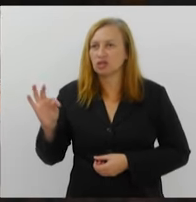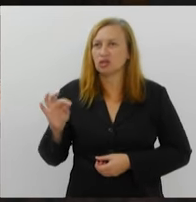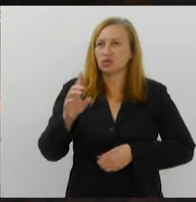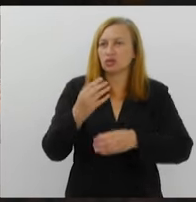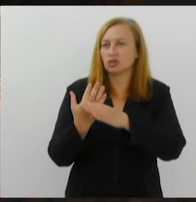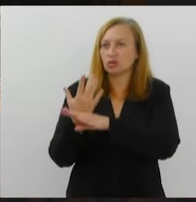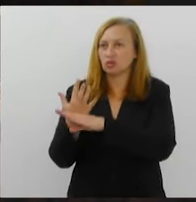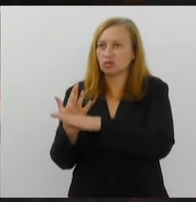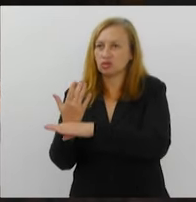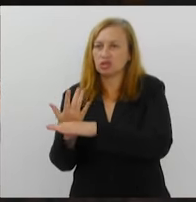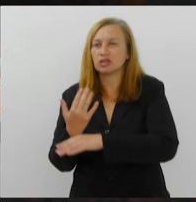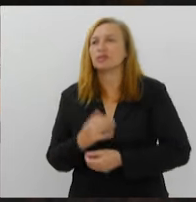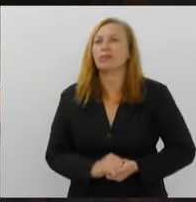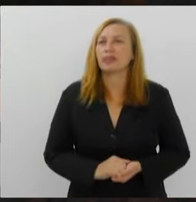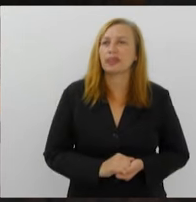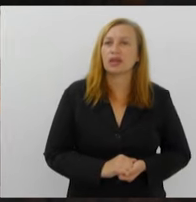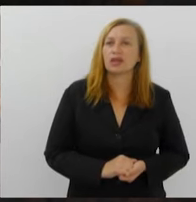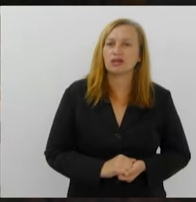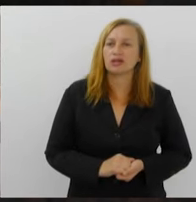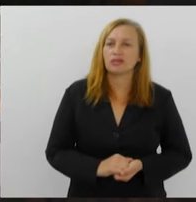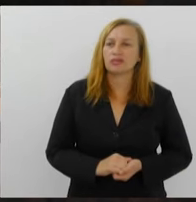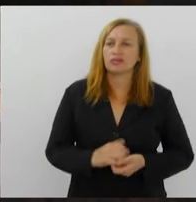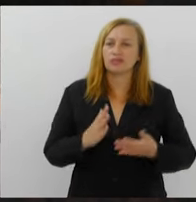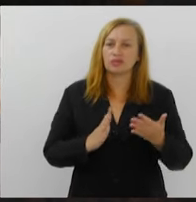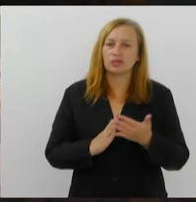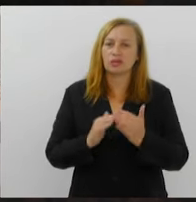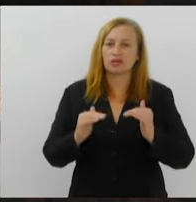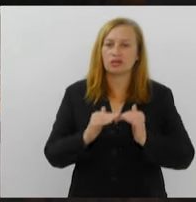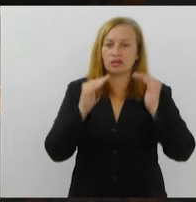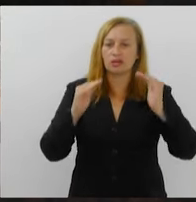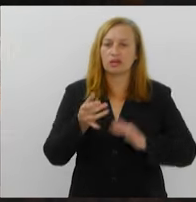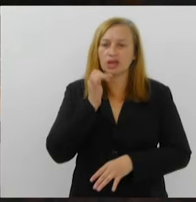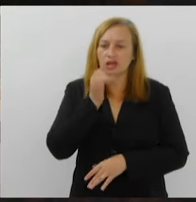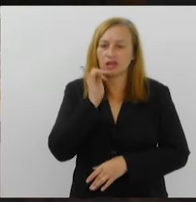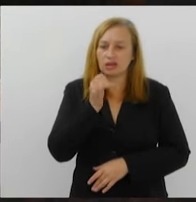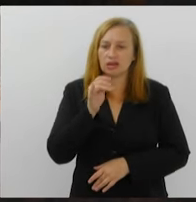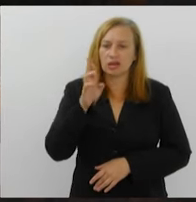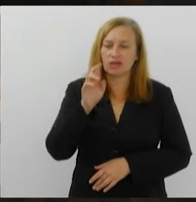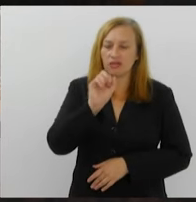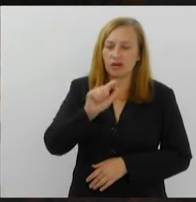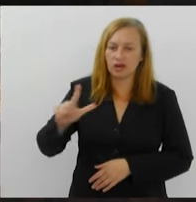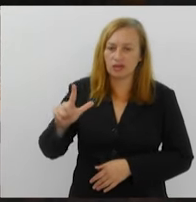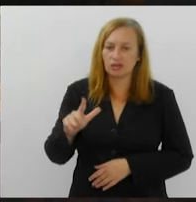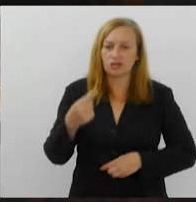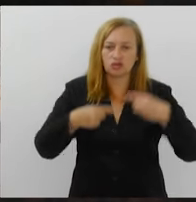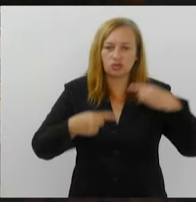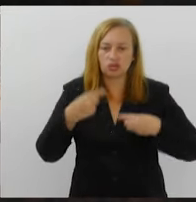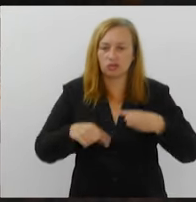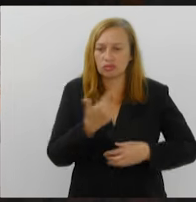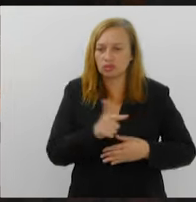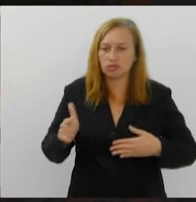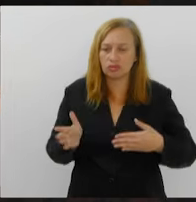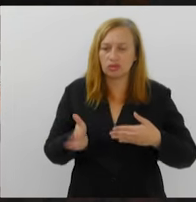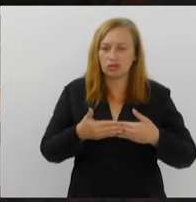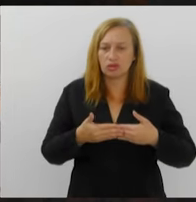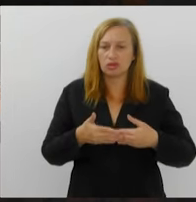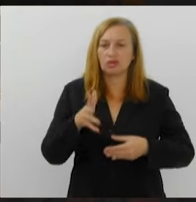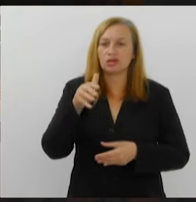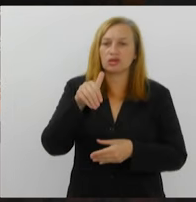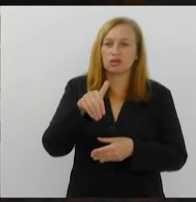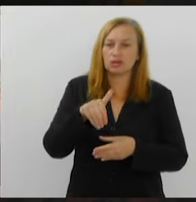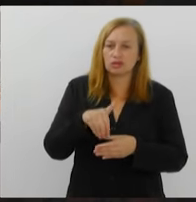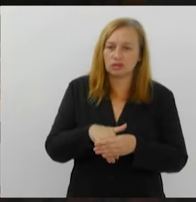indicação legislativa, favorável, relator, deputado Rafael do Gordo. Em discussão, não havendo quem queira discutir, encerrada a